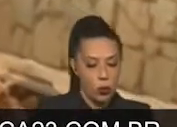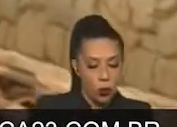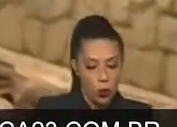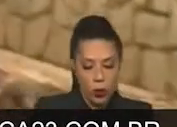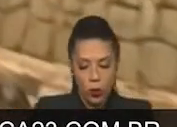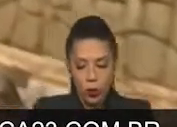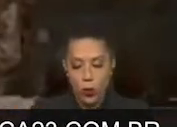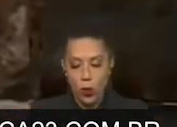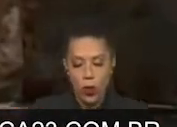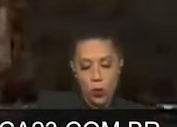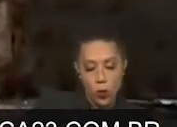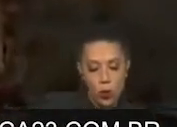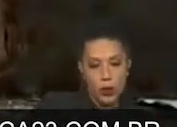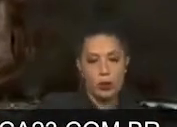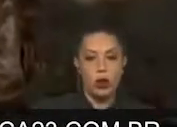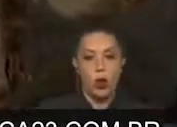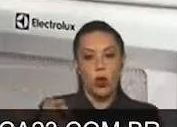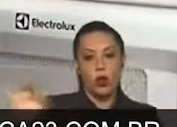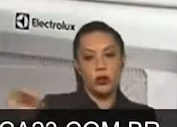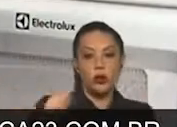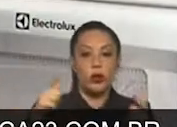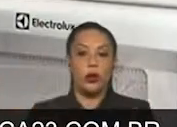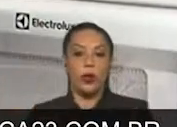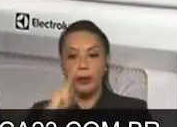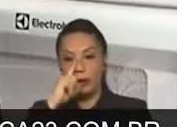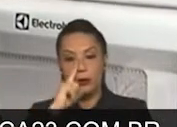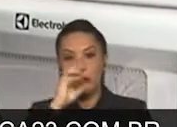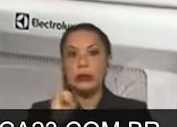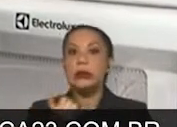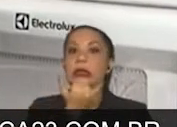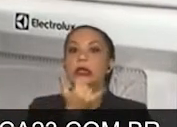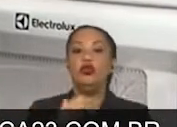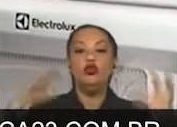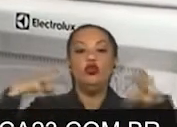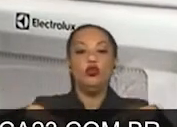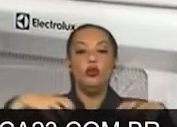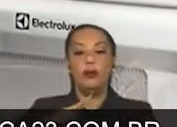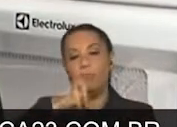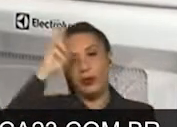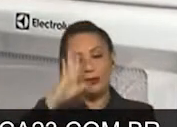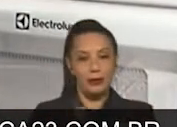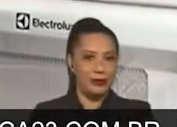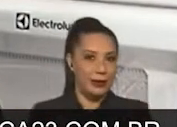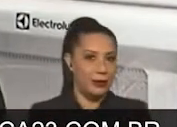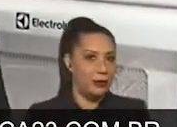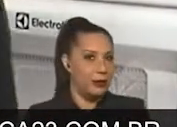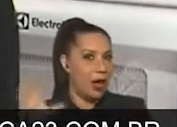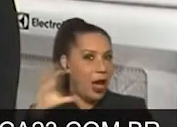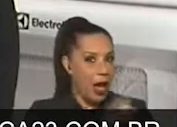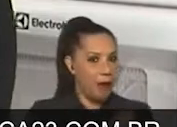de ficar longe das áreas de risco. Em caso de chuvas fortes, a orientação é agir